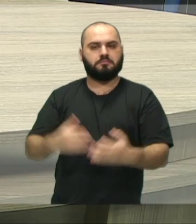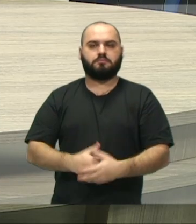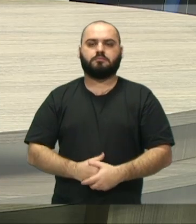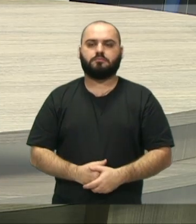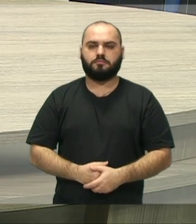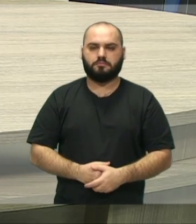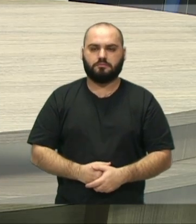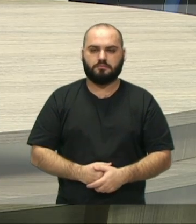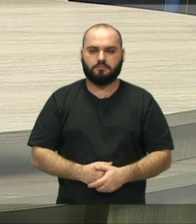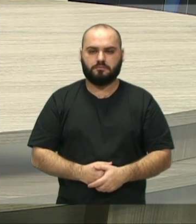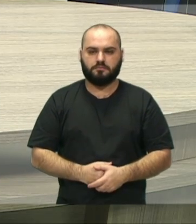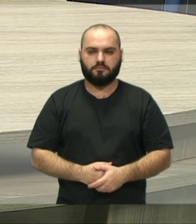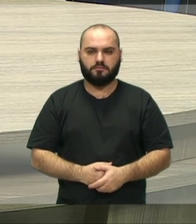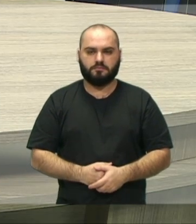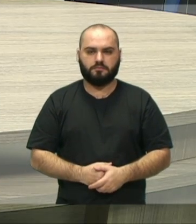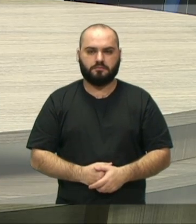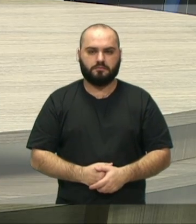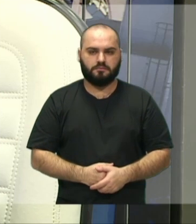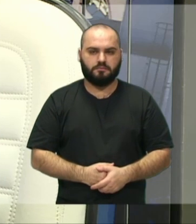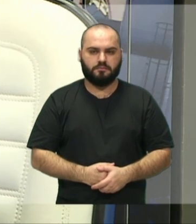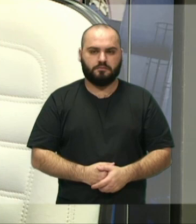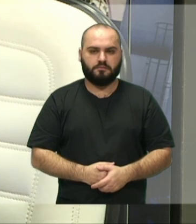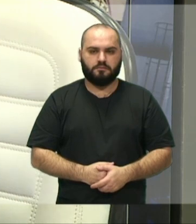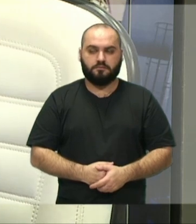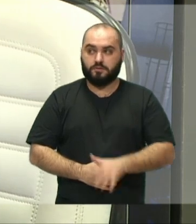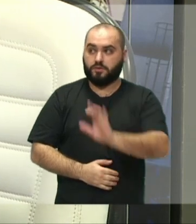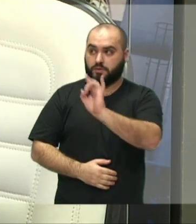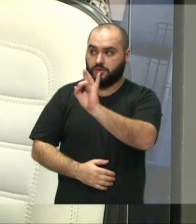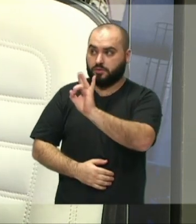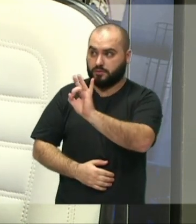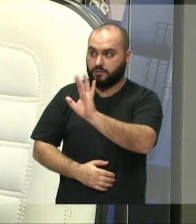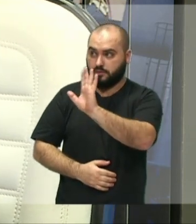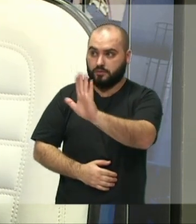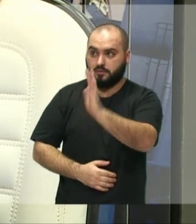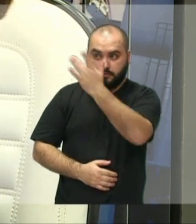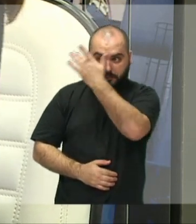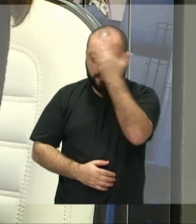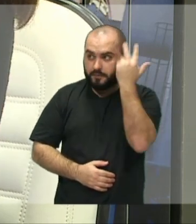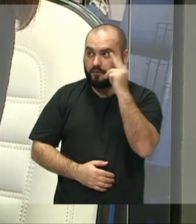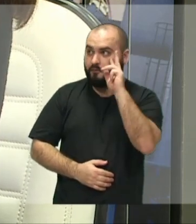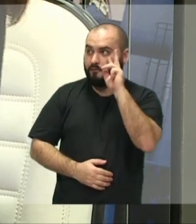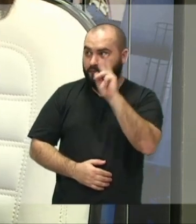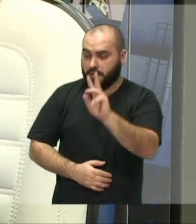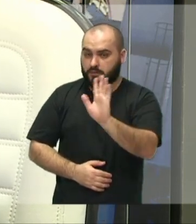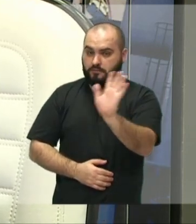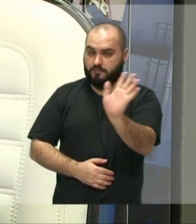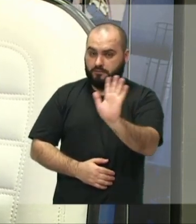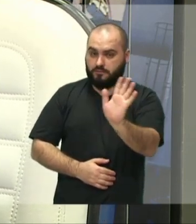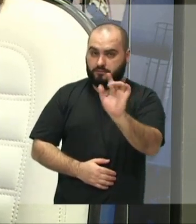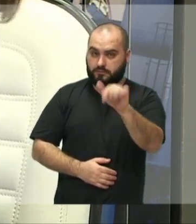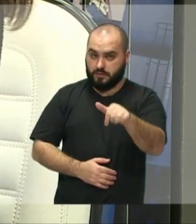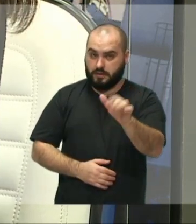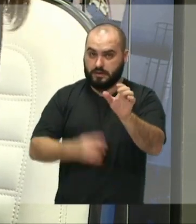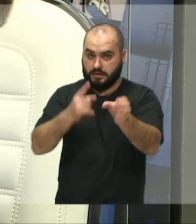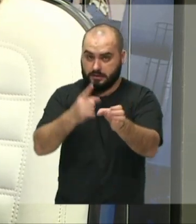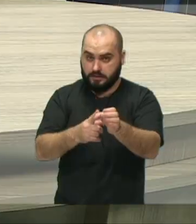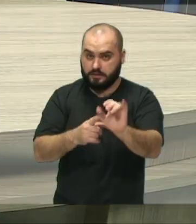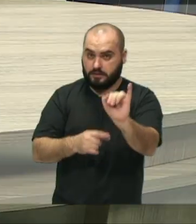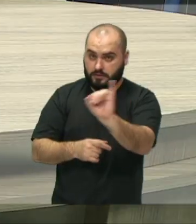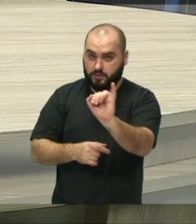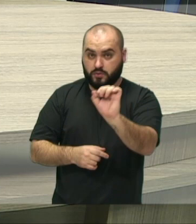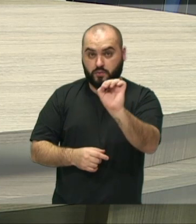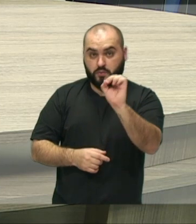Só assim, atualizando para o pessoal que pode estar nos vendo e não seja aqui de Itajaí, ou seja novo